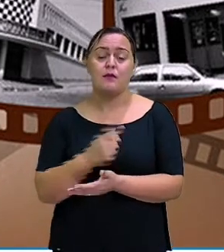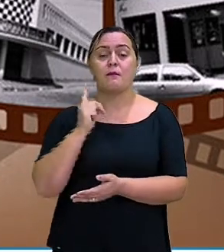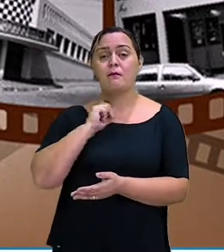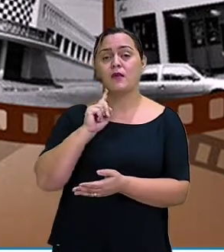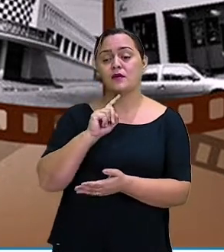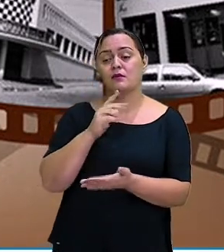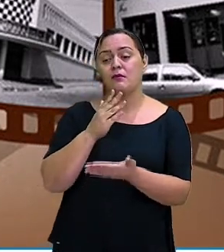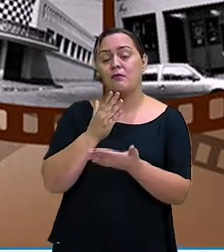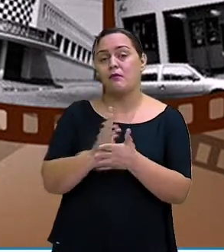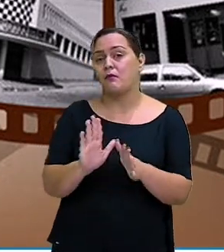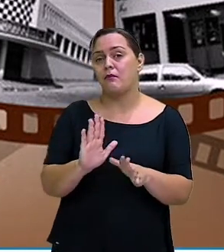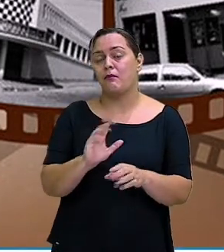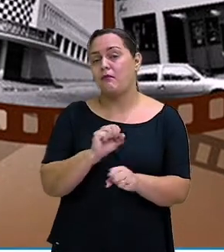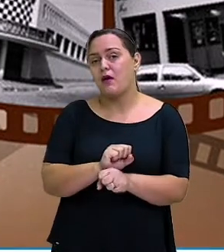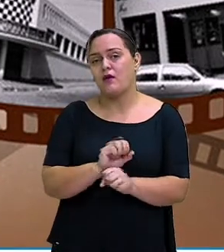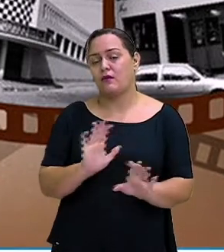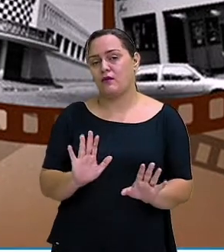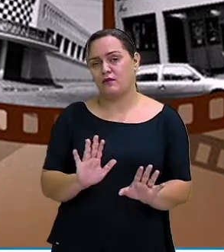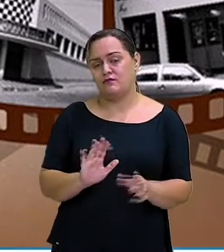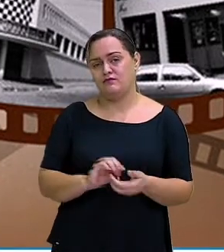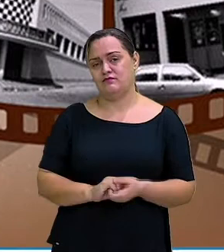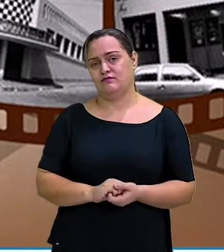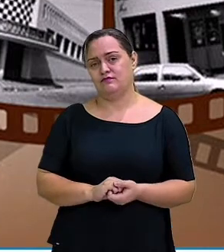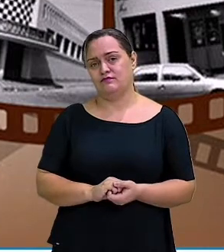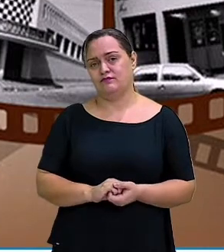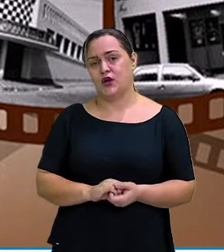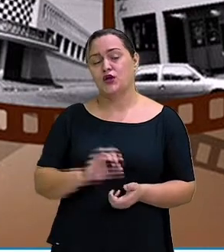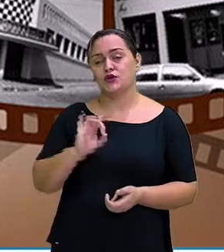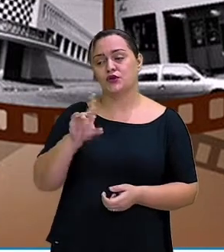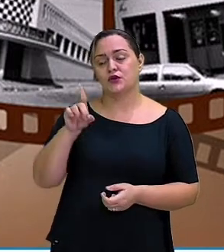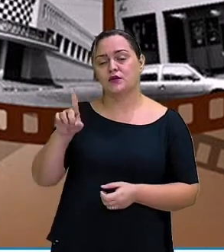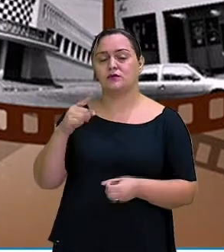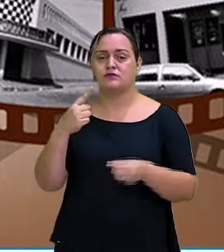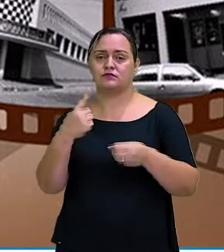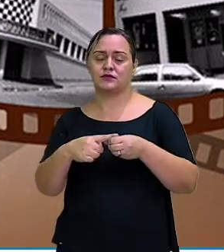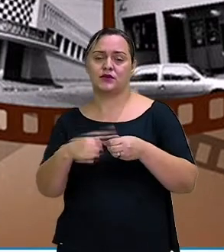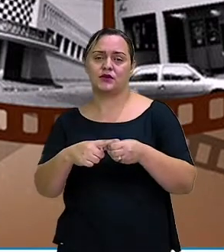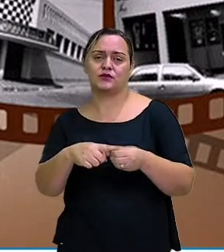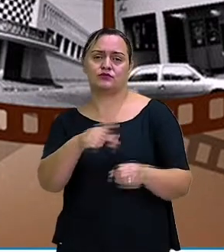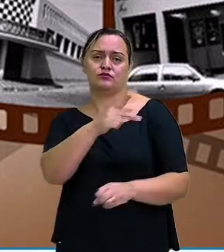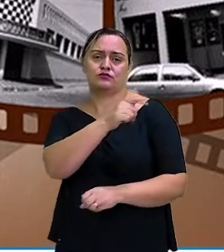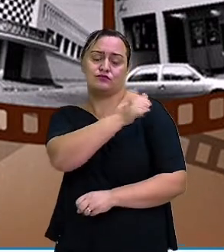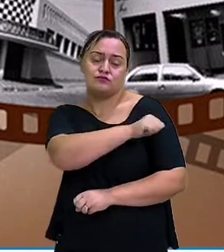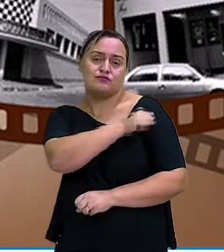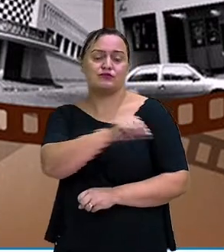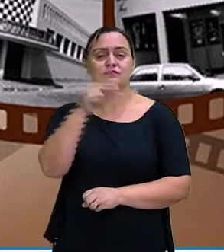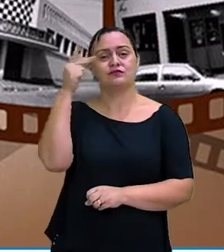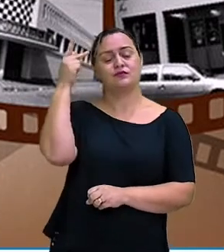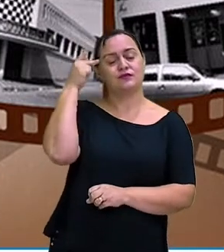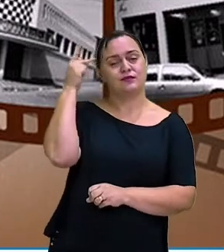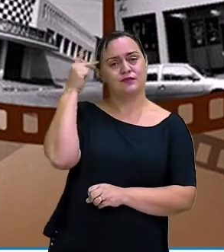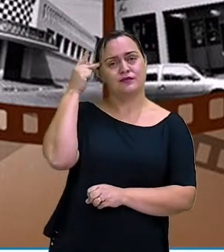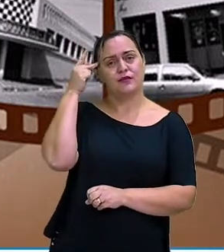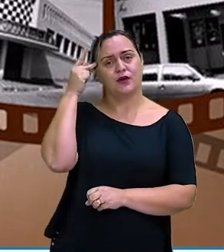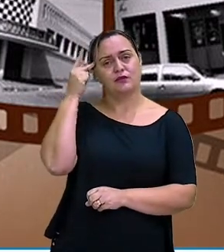esses filmes. Só 20 anos depois, Minas conseguiu produzir o primeiro filme